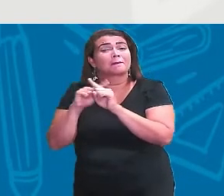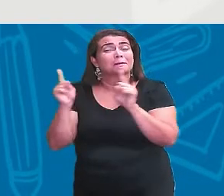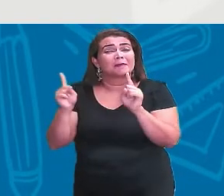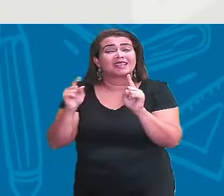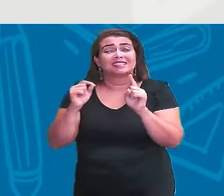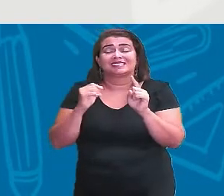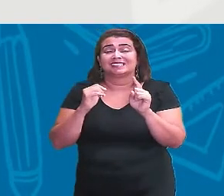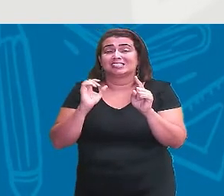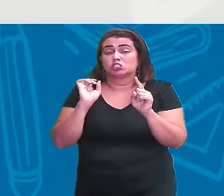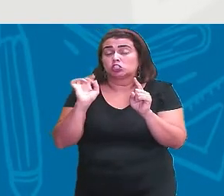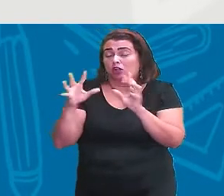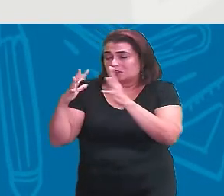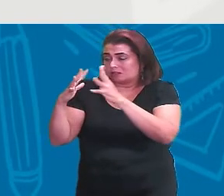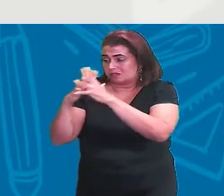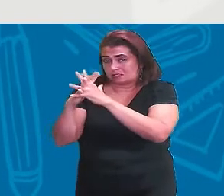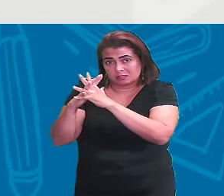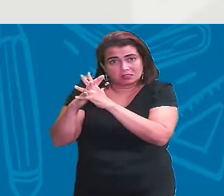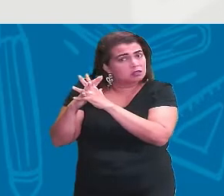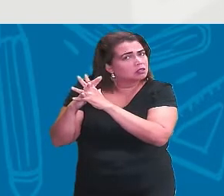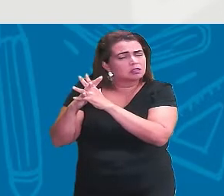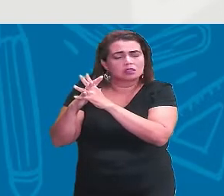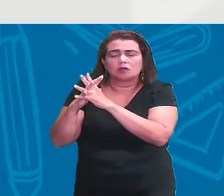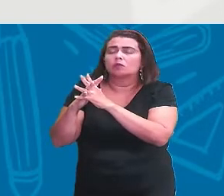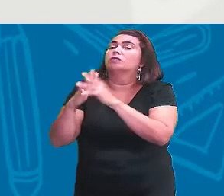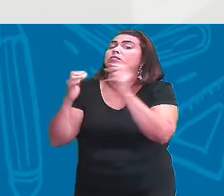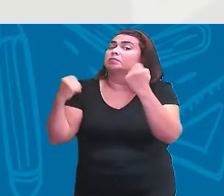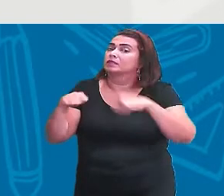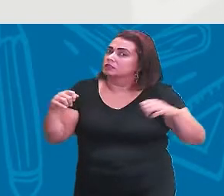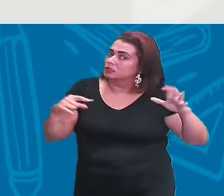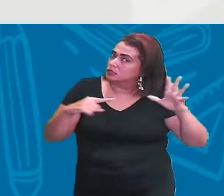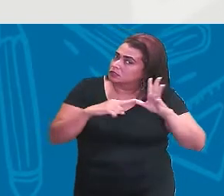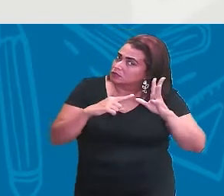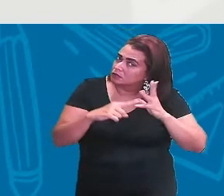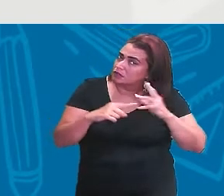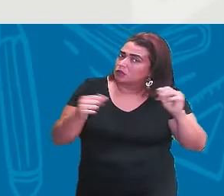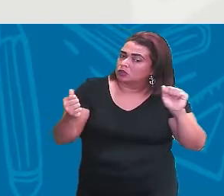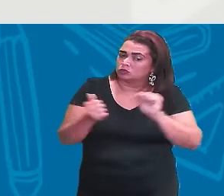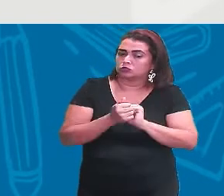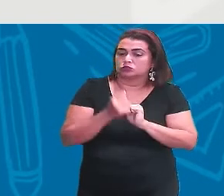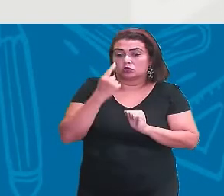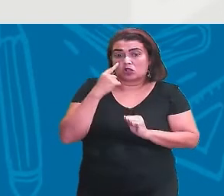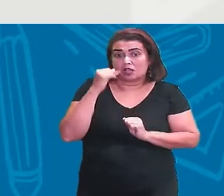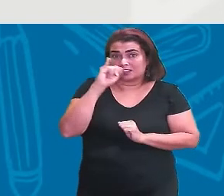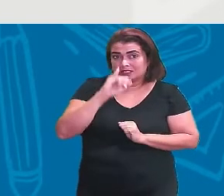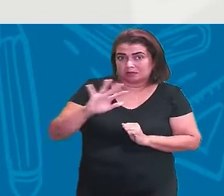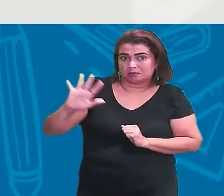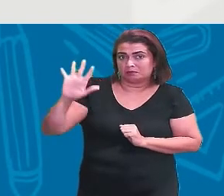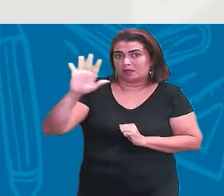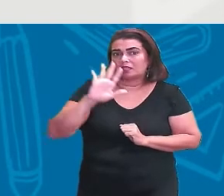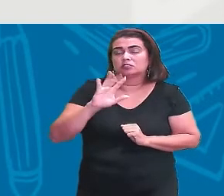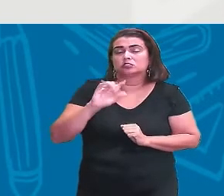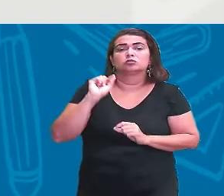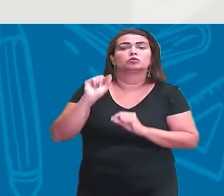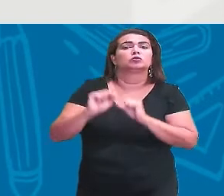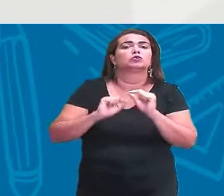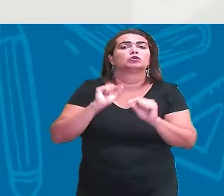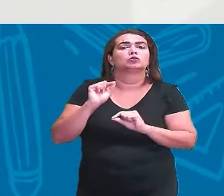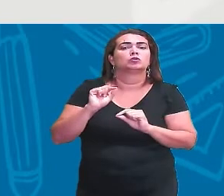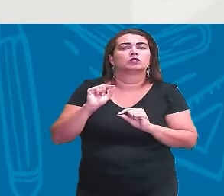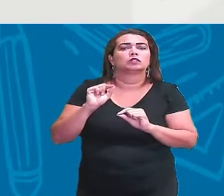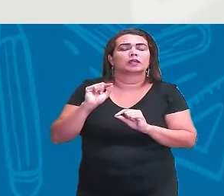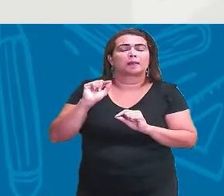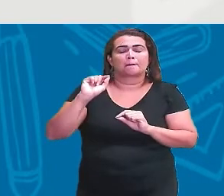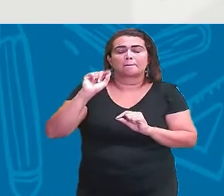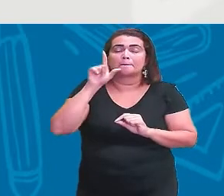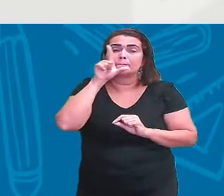com as vogais, as consoantes para formar as sílabas. Então, aqui, ó, nessa imagem, temos aqui o urubu. Então, como é que